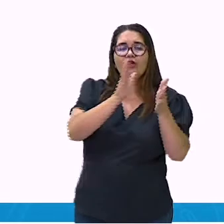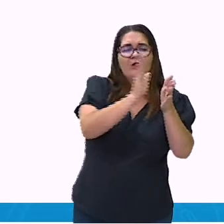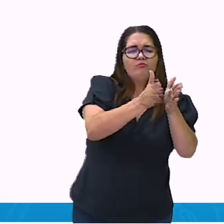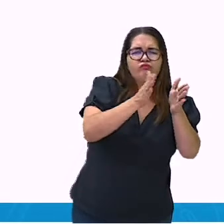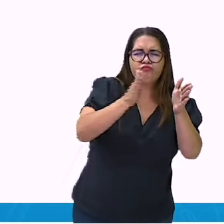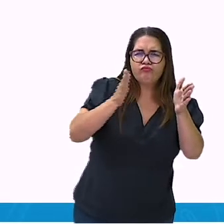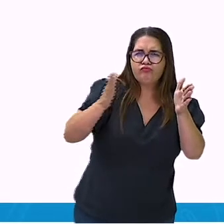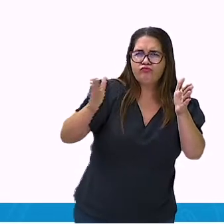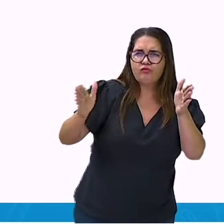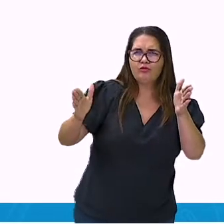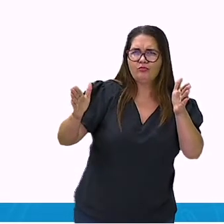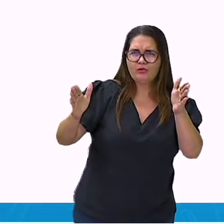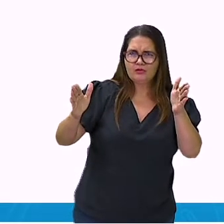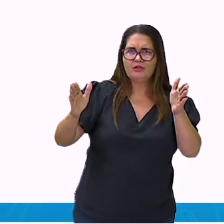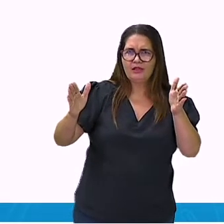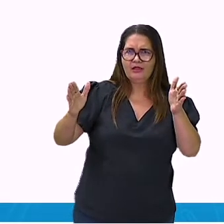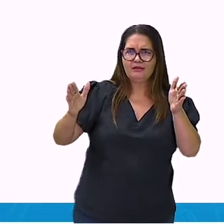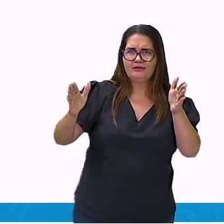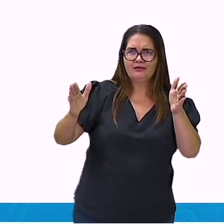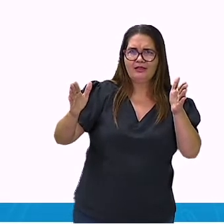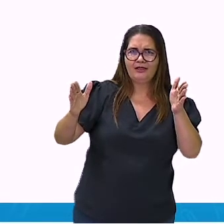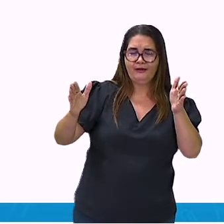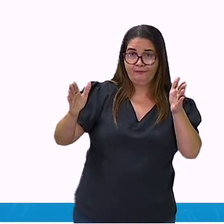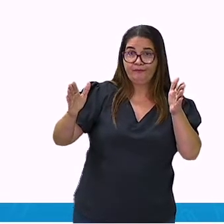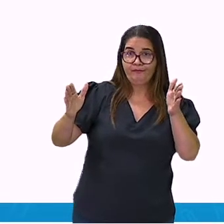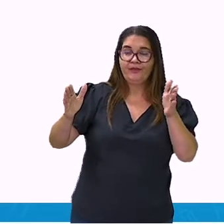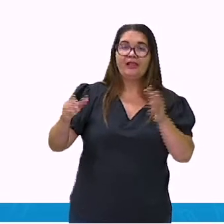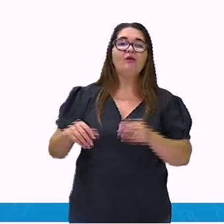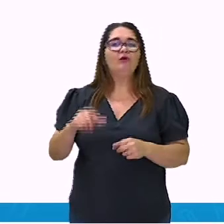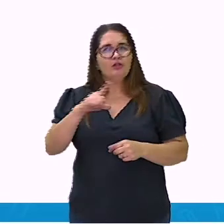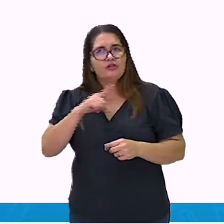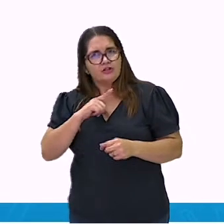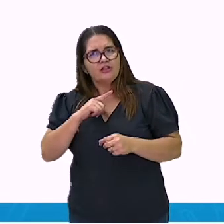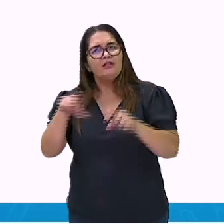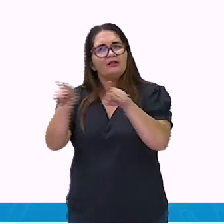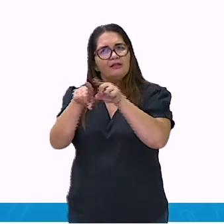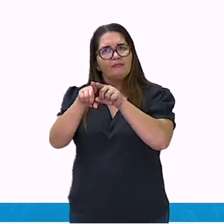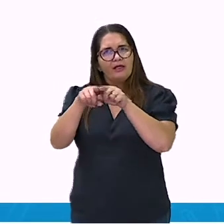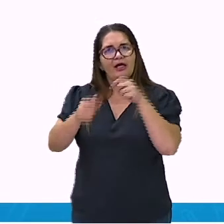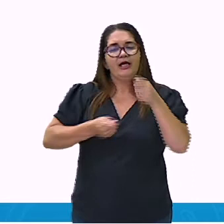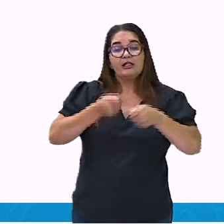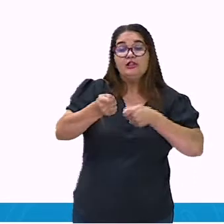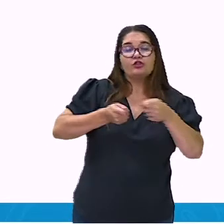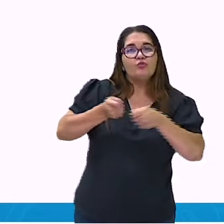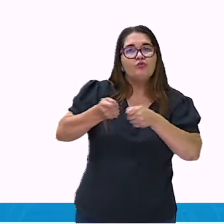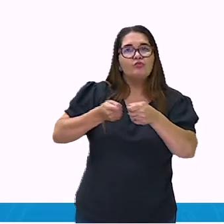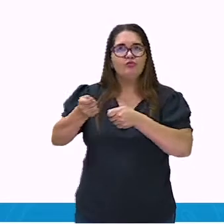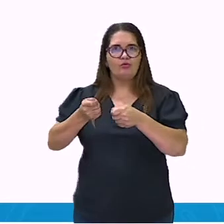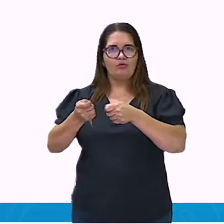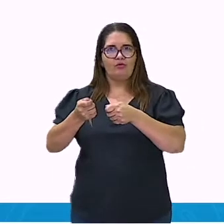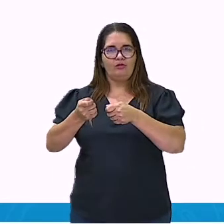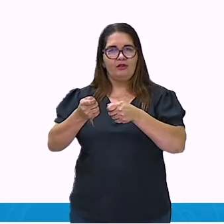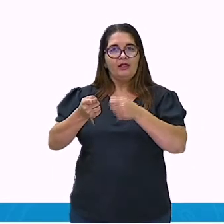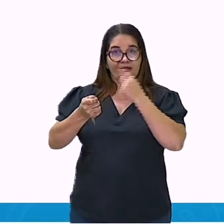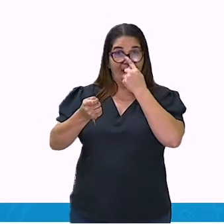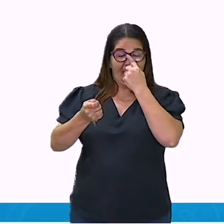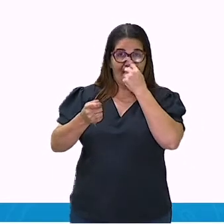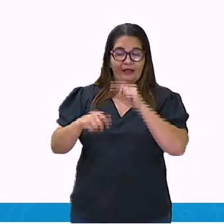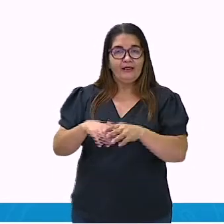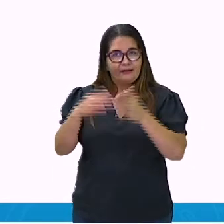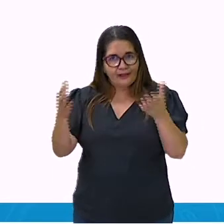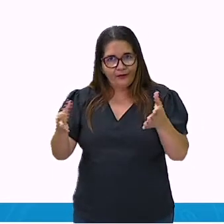os processos industriais que nós herdamos do Fordismo, que cada um ele é